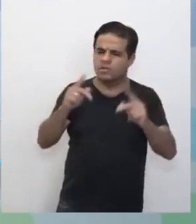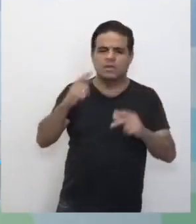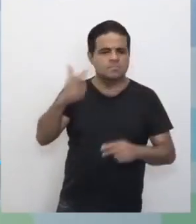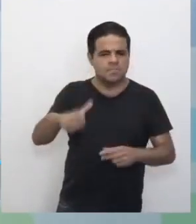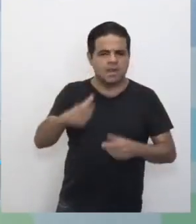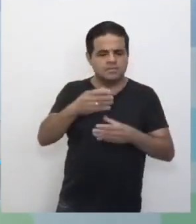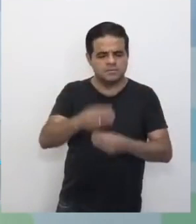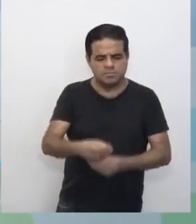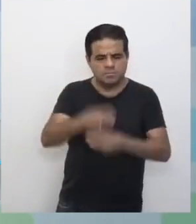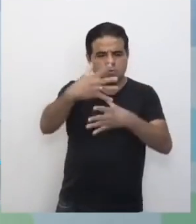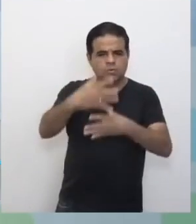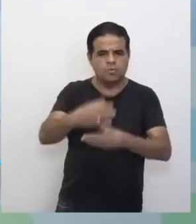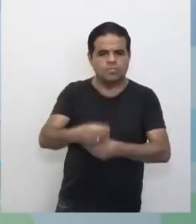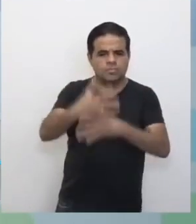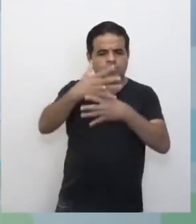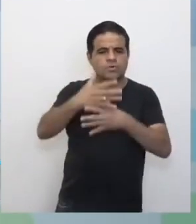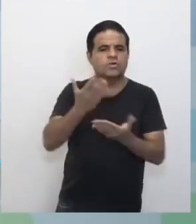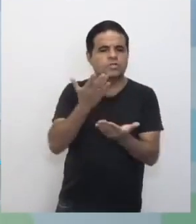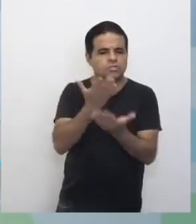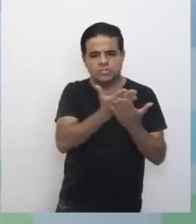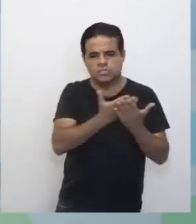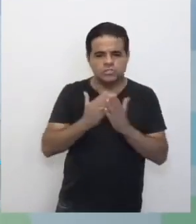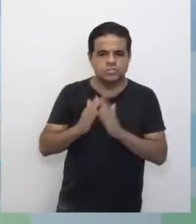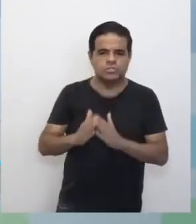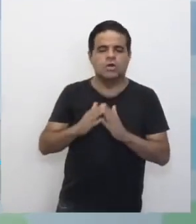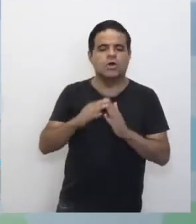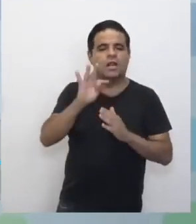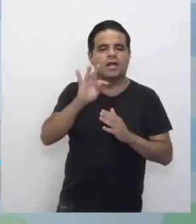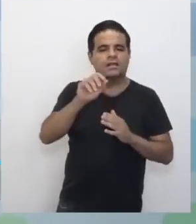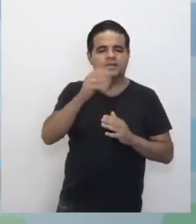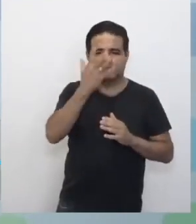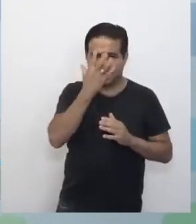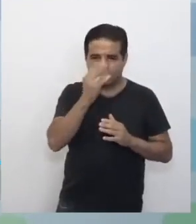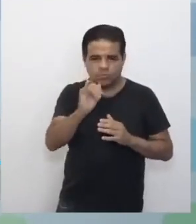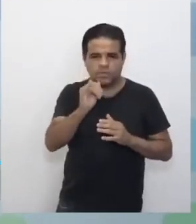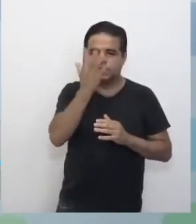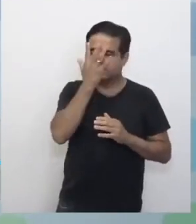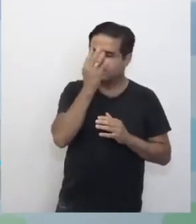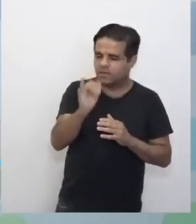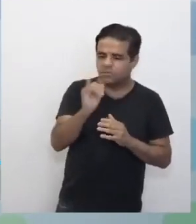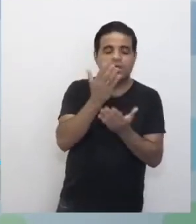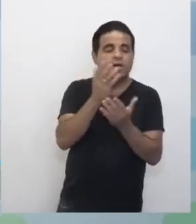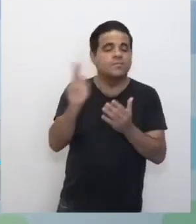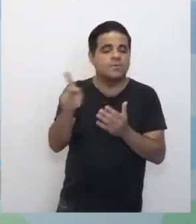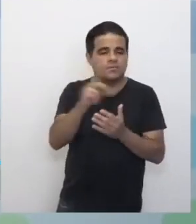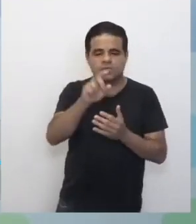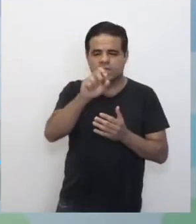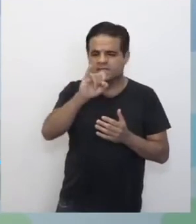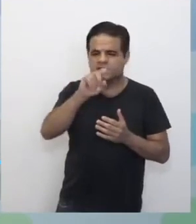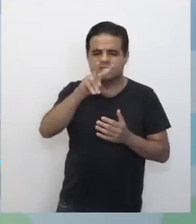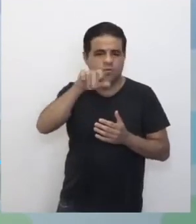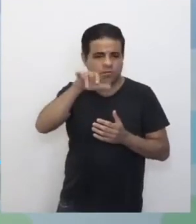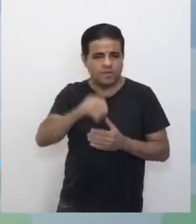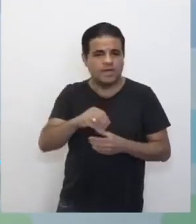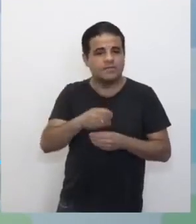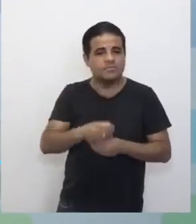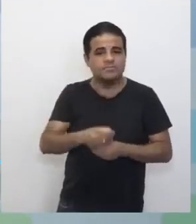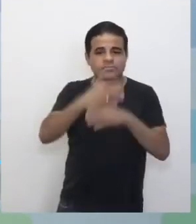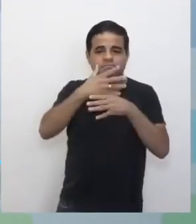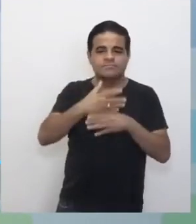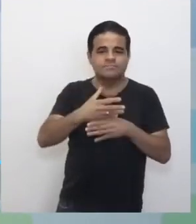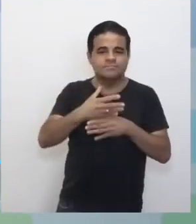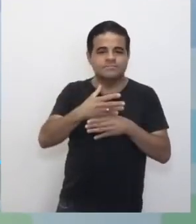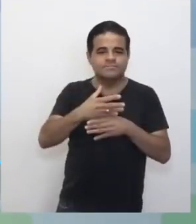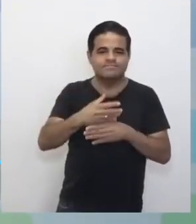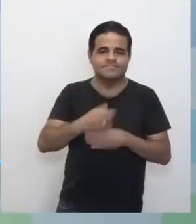aqui. Ó. As escolas de Tatuí, a escola Barão de Suruí, a professora Silvéria coloca, eles estão subindo. Agora subiu